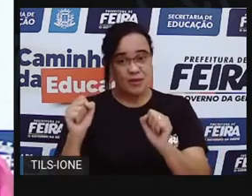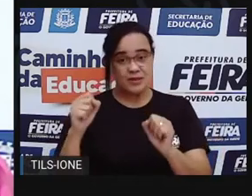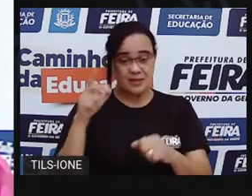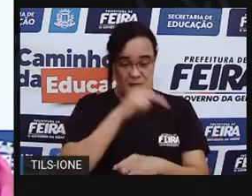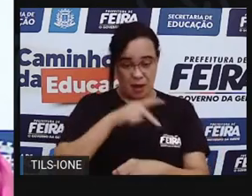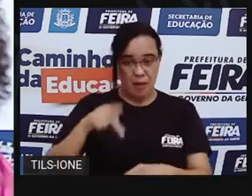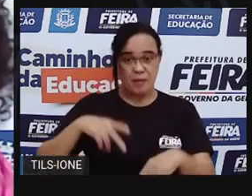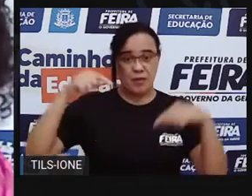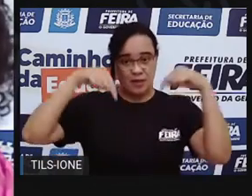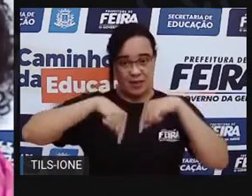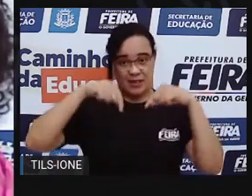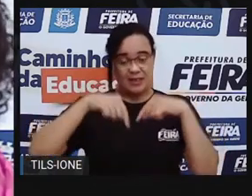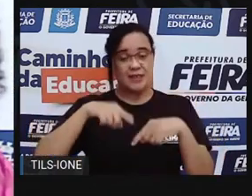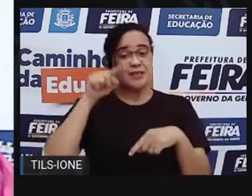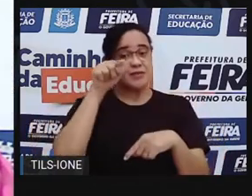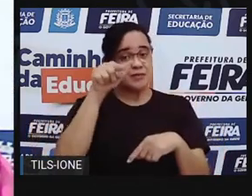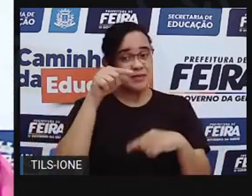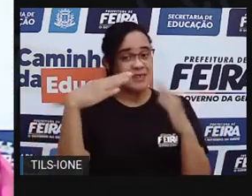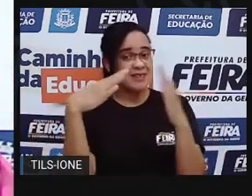daqui. Combinado?